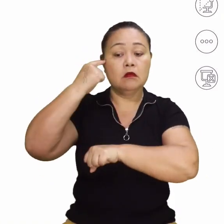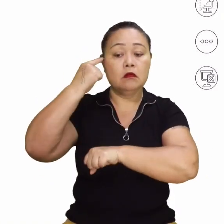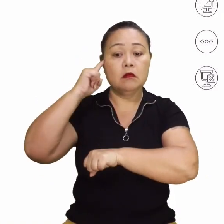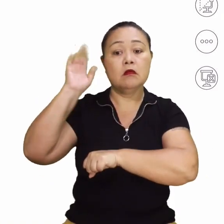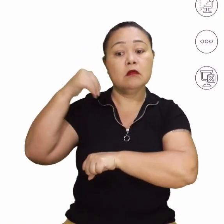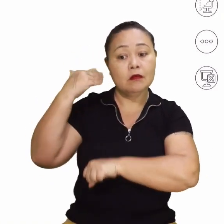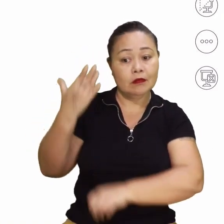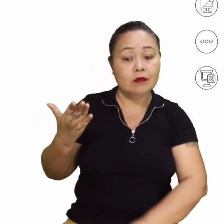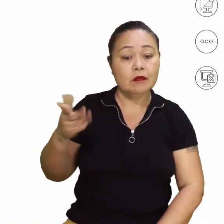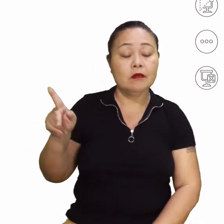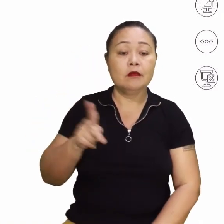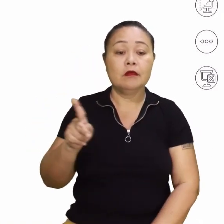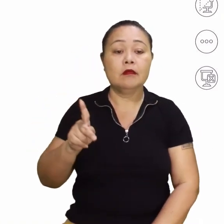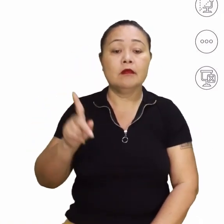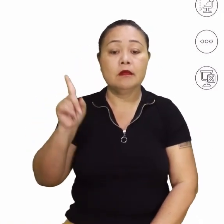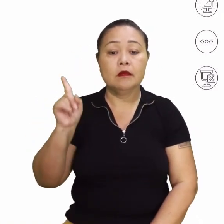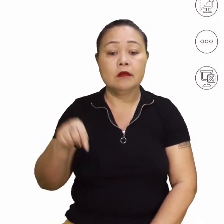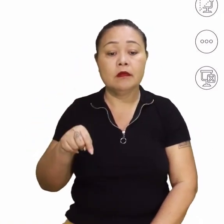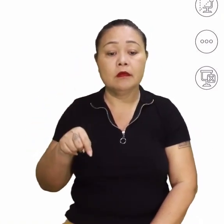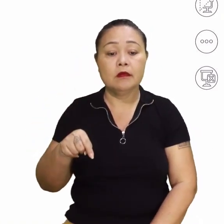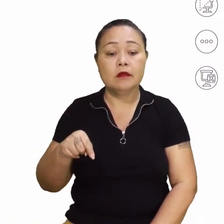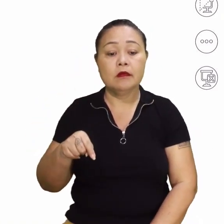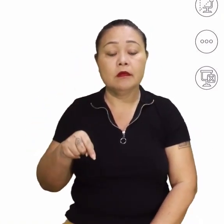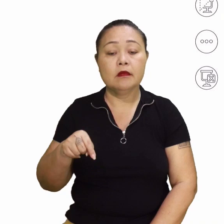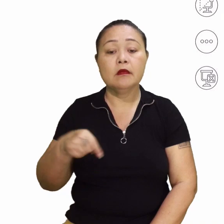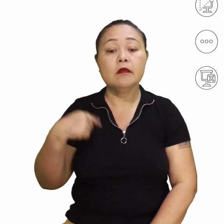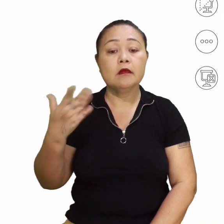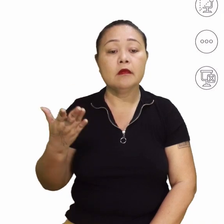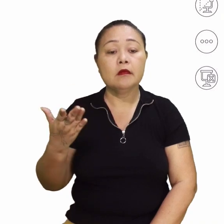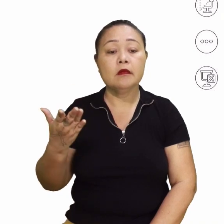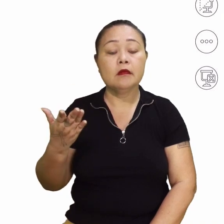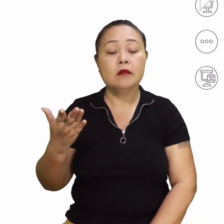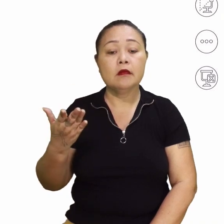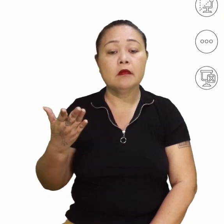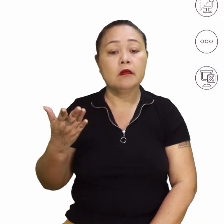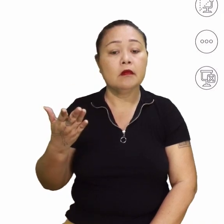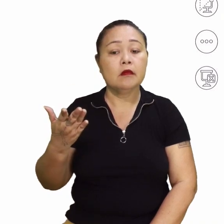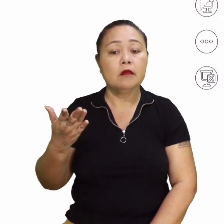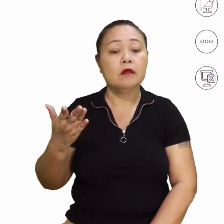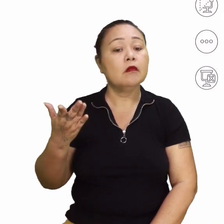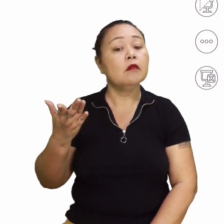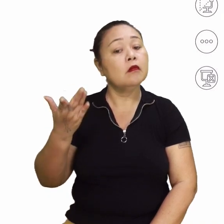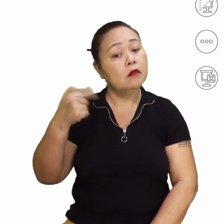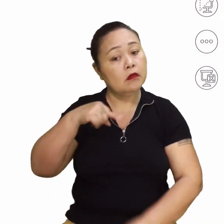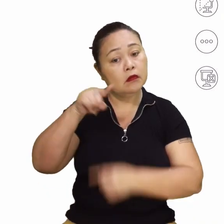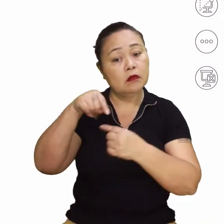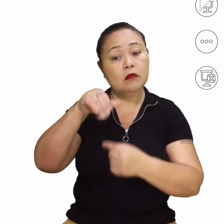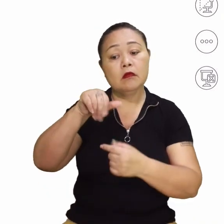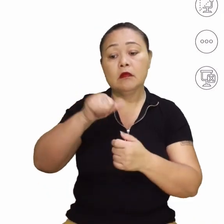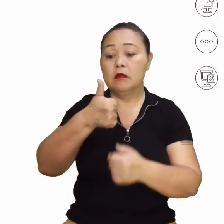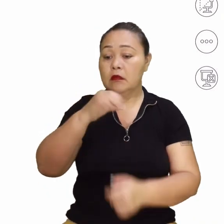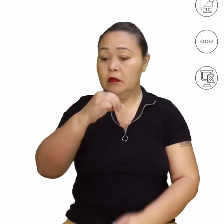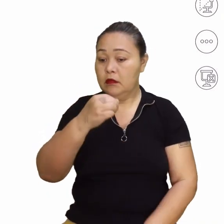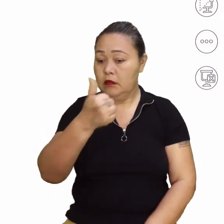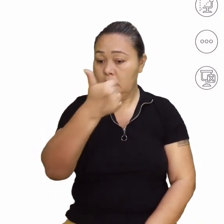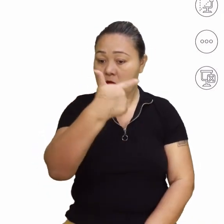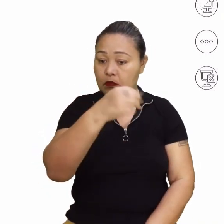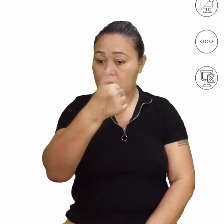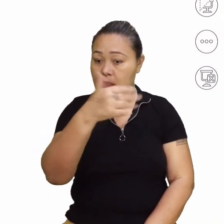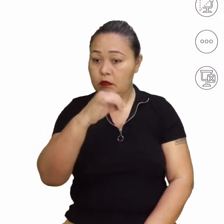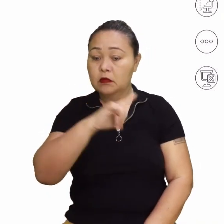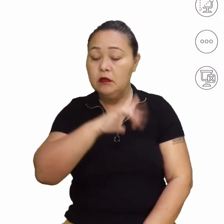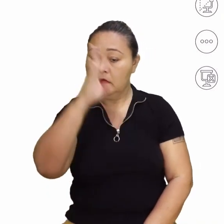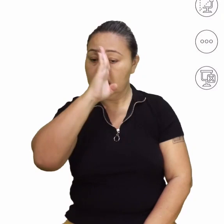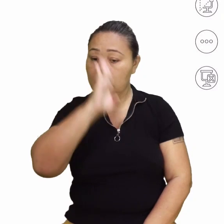para pensar desta forma Professor Pois é então vamos lá de acordo com o censo de 2010 no Brasil